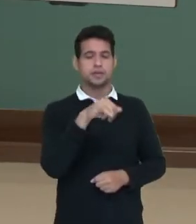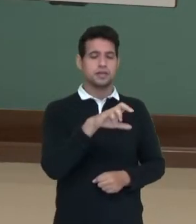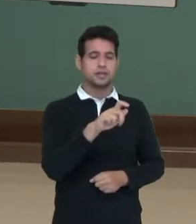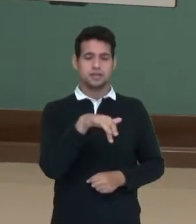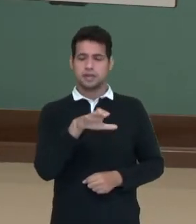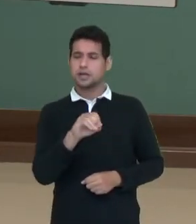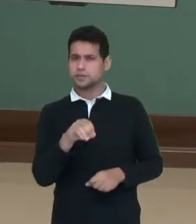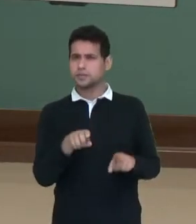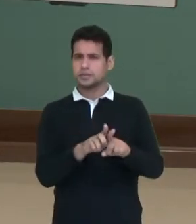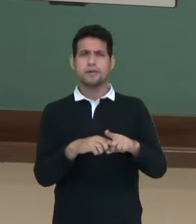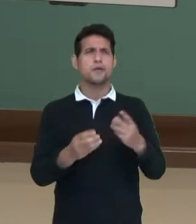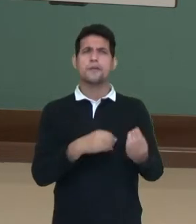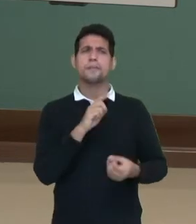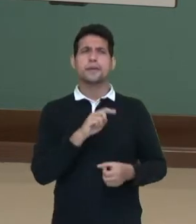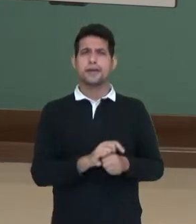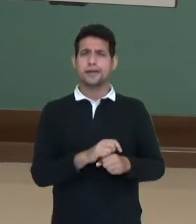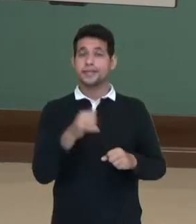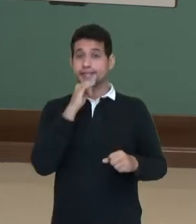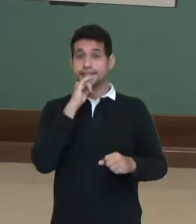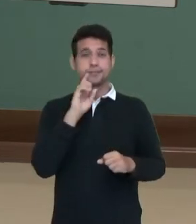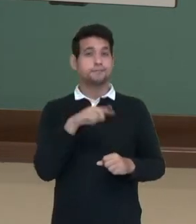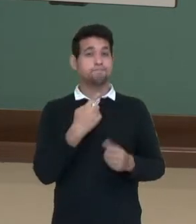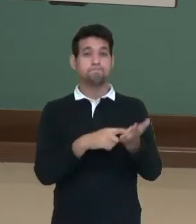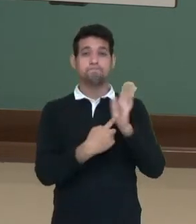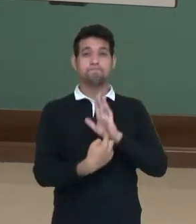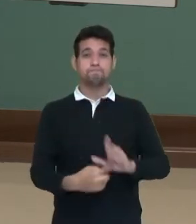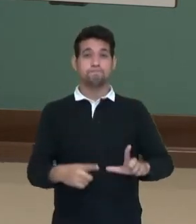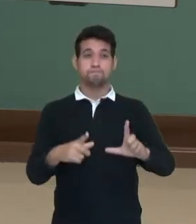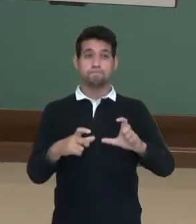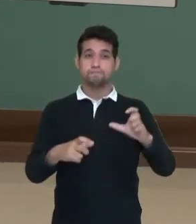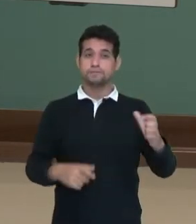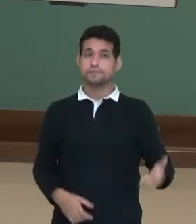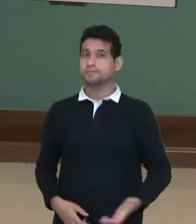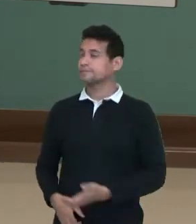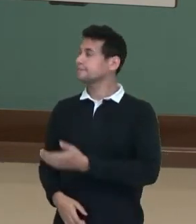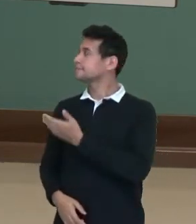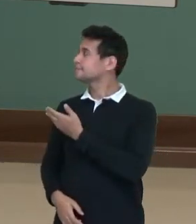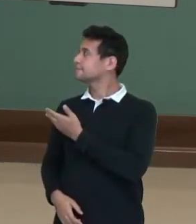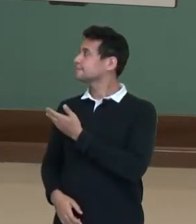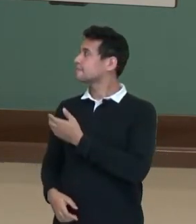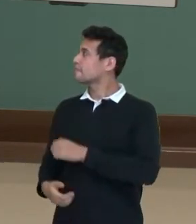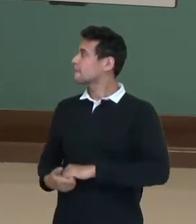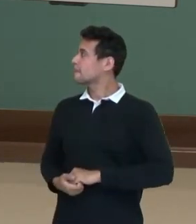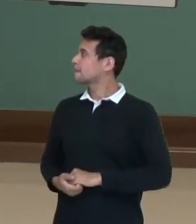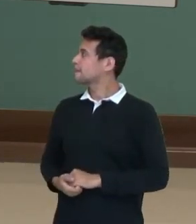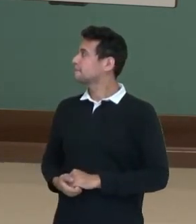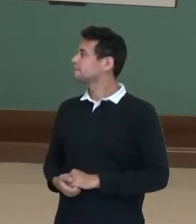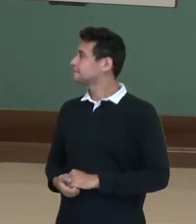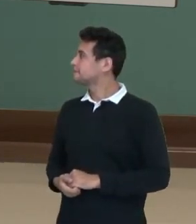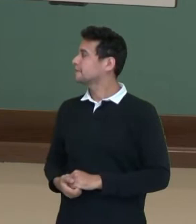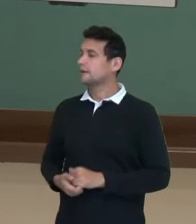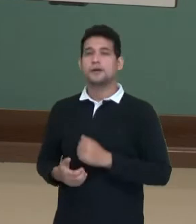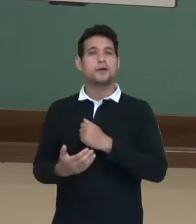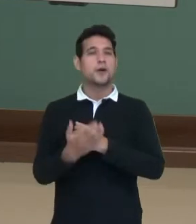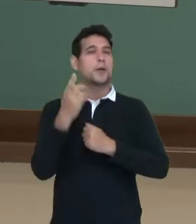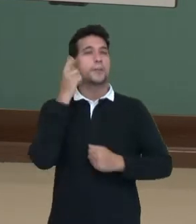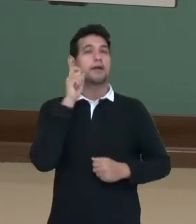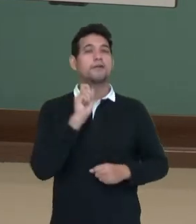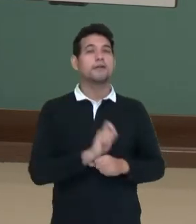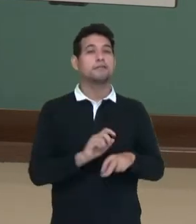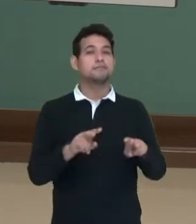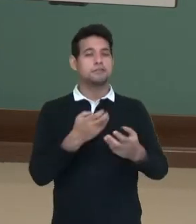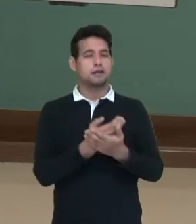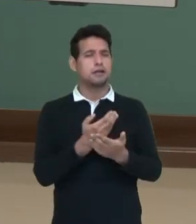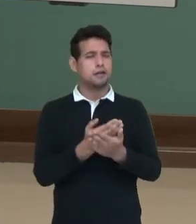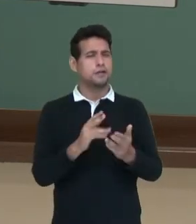mesmo. E quero trazer essa imagem aqui para você, para já nos auxiliar a pensar nesta